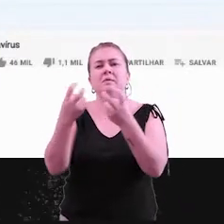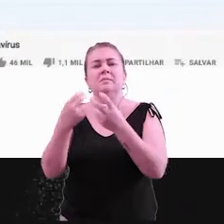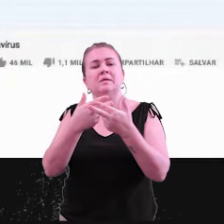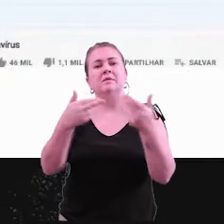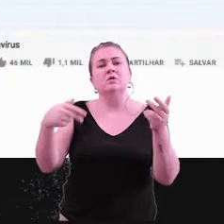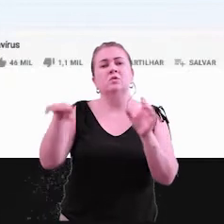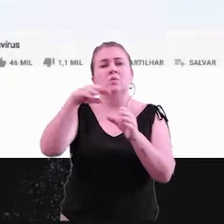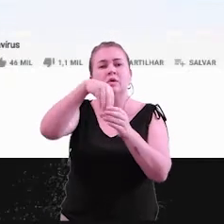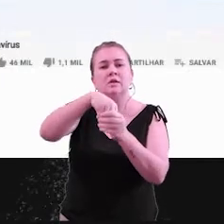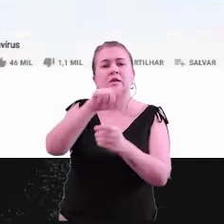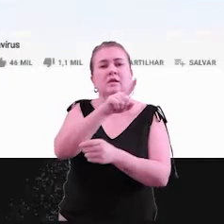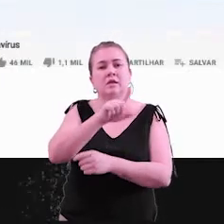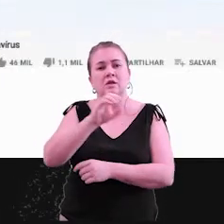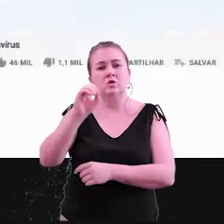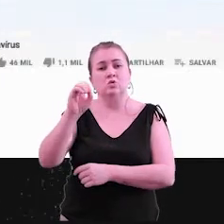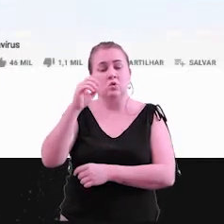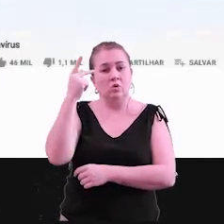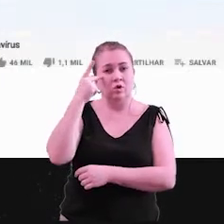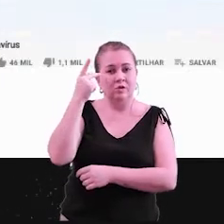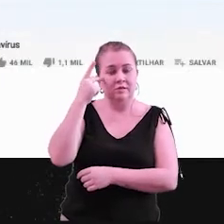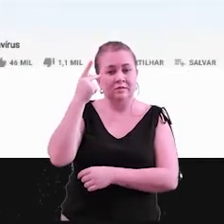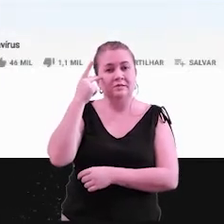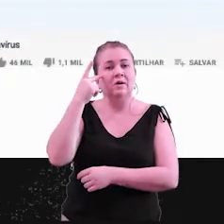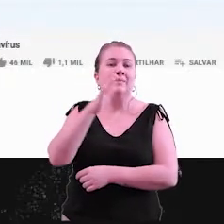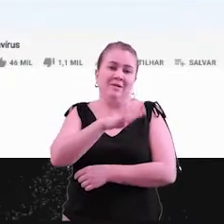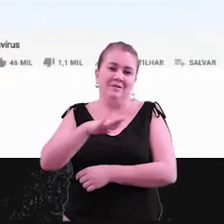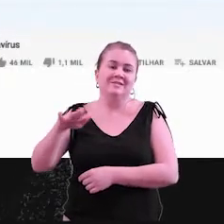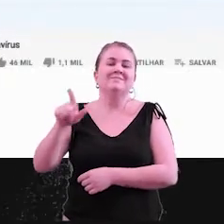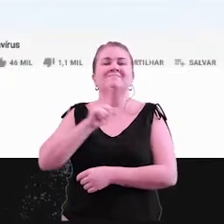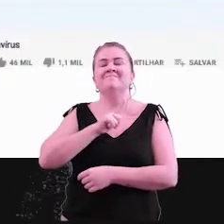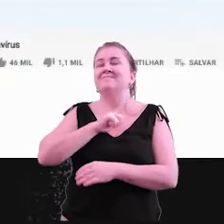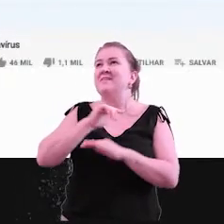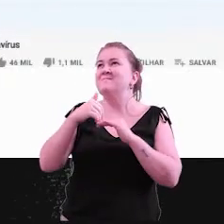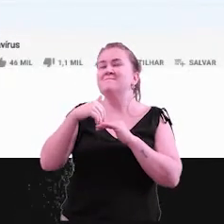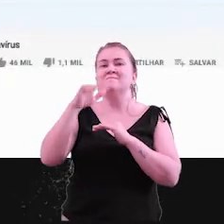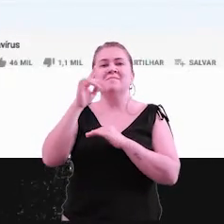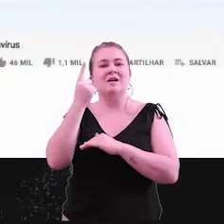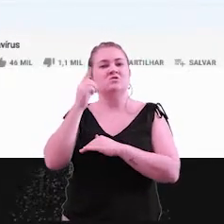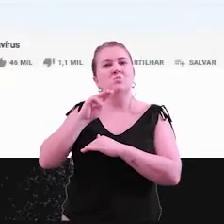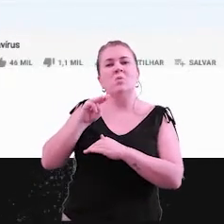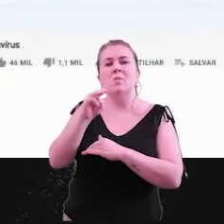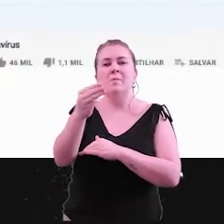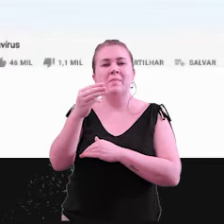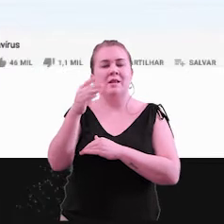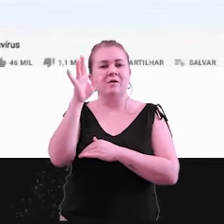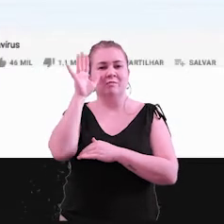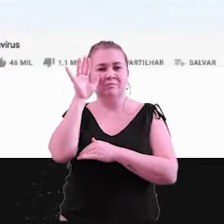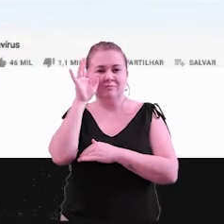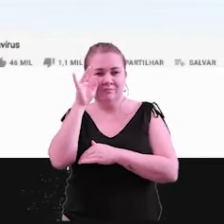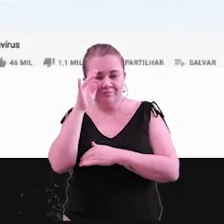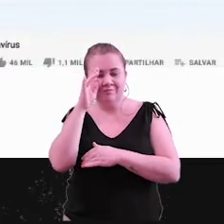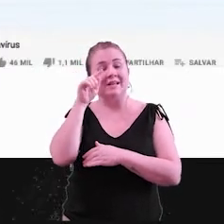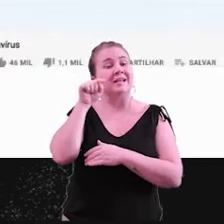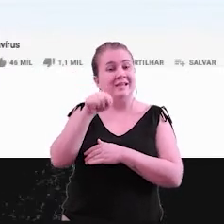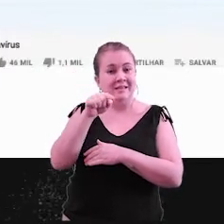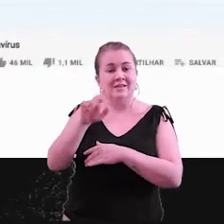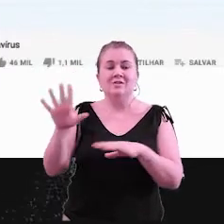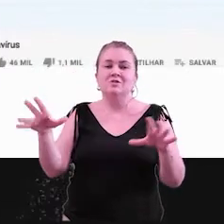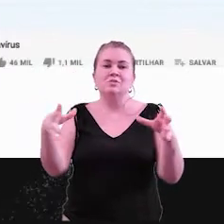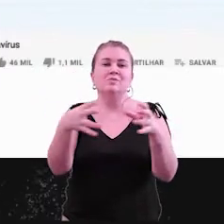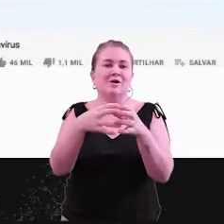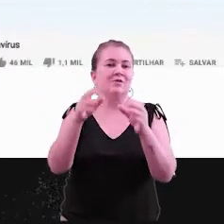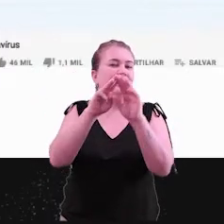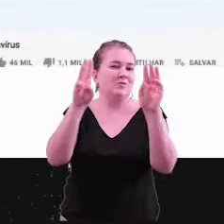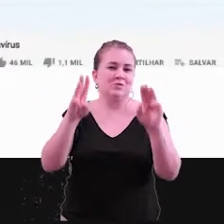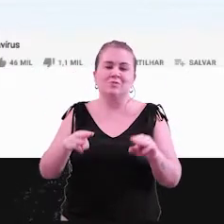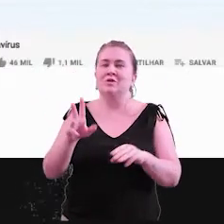Paulo, pelo canal SP para Crianças, teve mais de 1 milhão de visualizações. Isso, para o público de